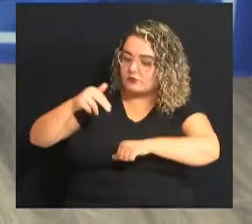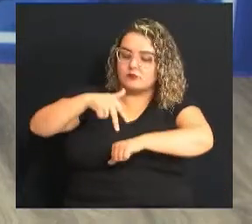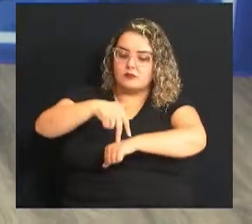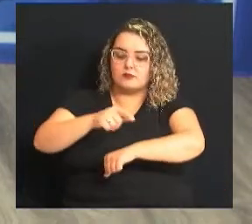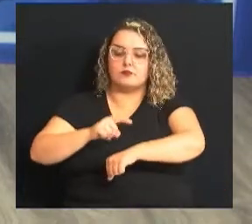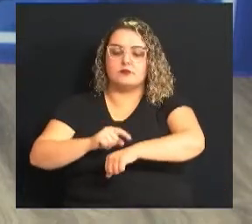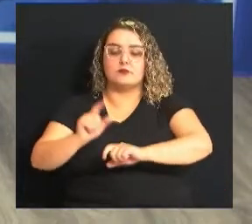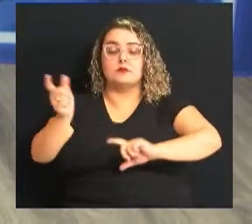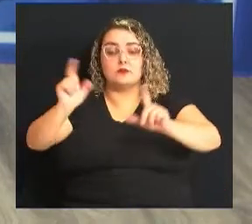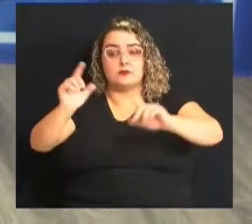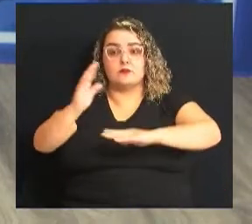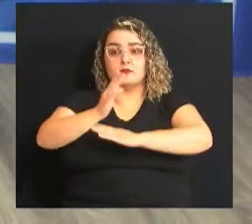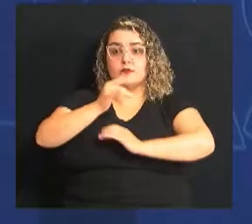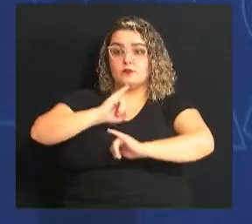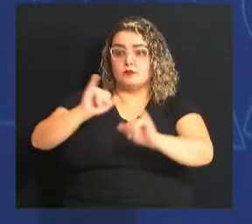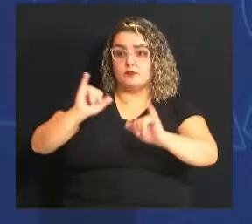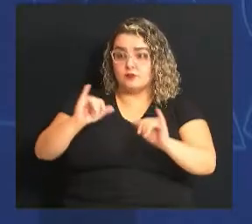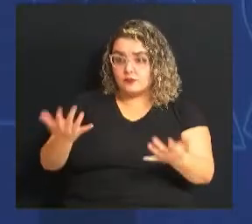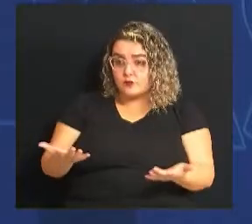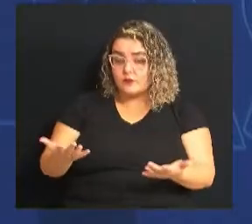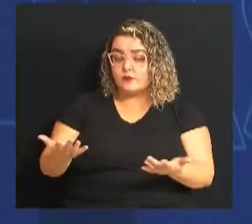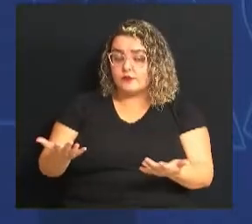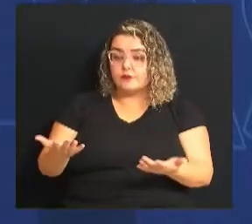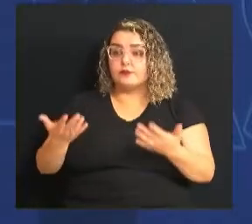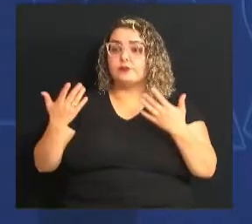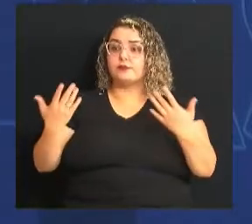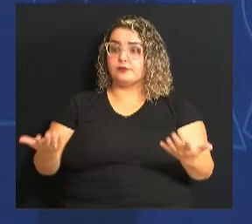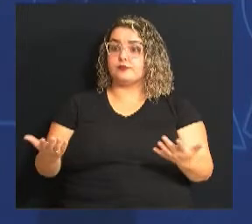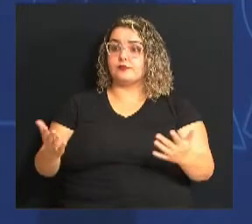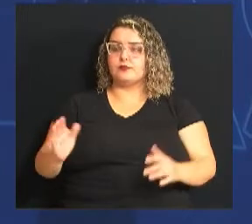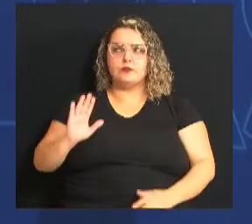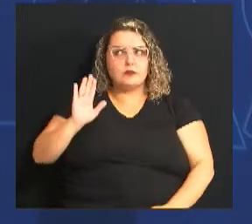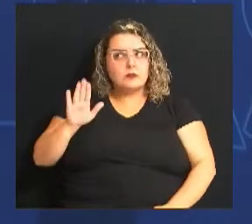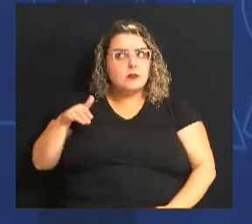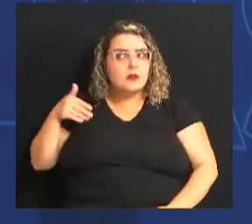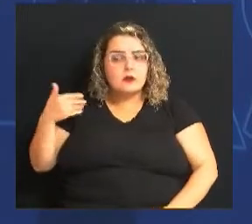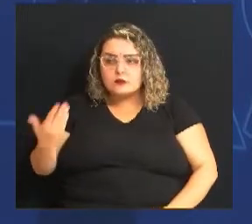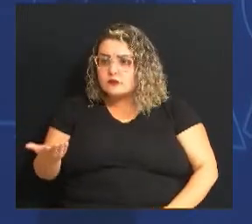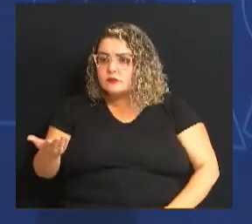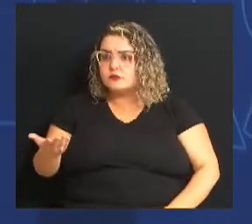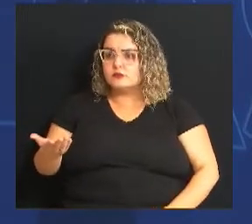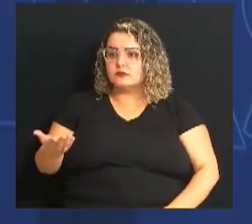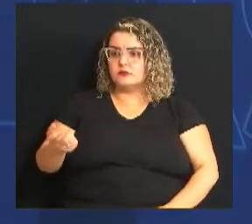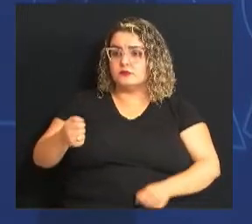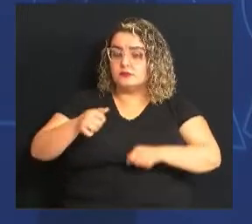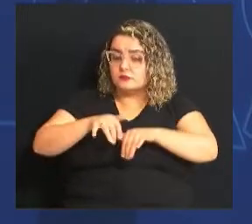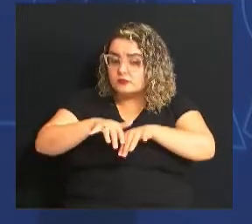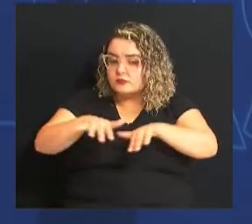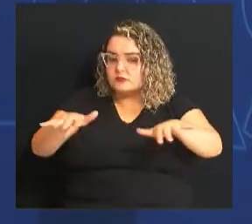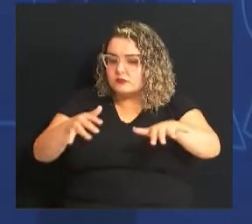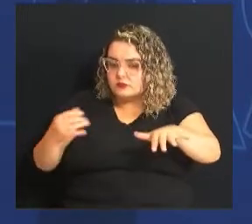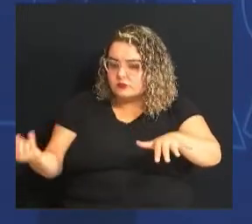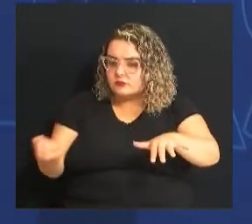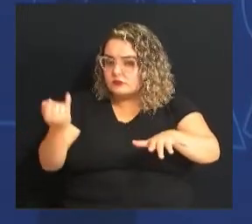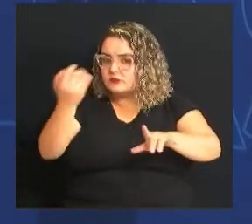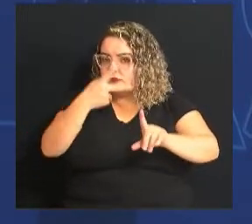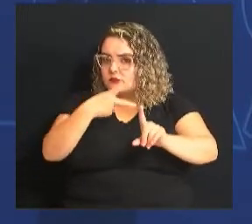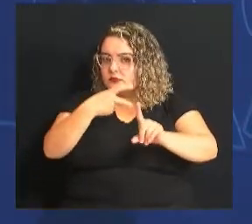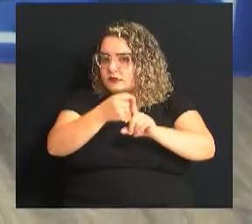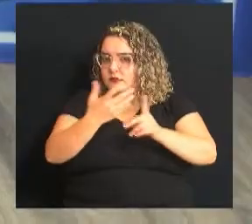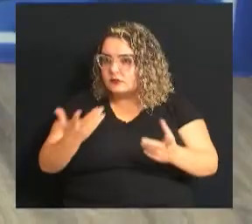nosso telejornal o Câmara Notícia, e qual que é a importância dessa ampliação na vacinação contra